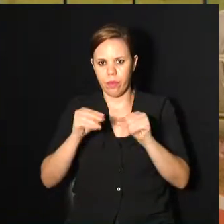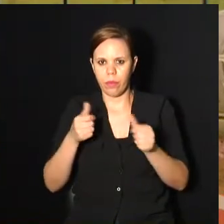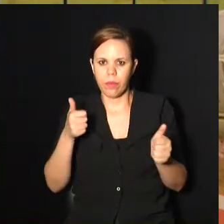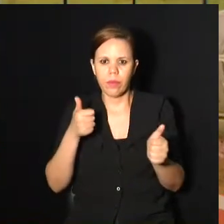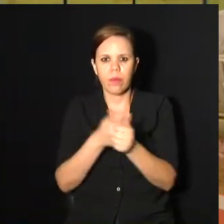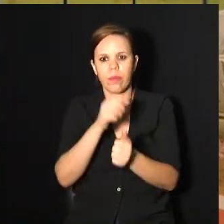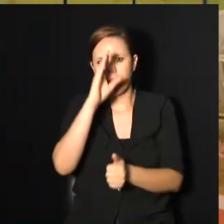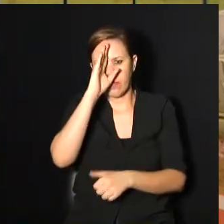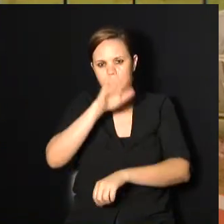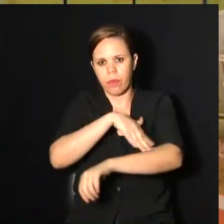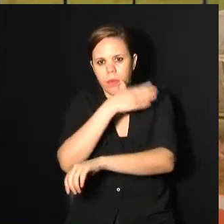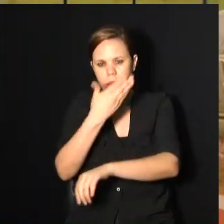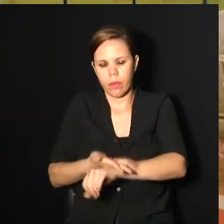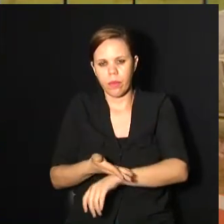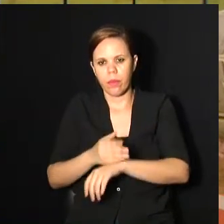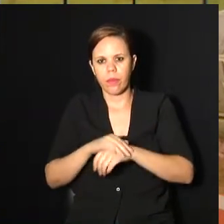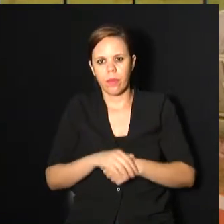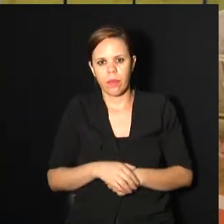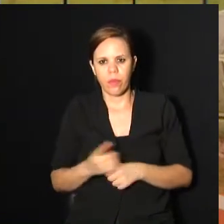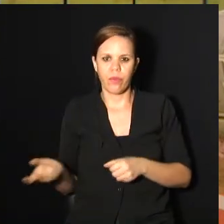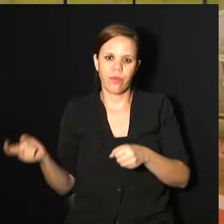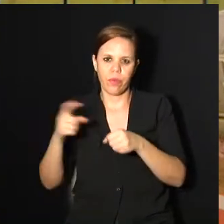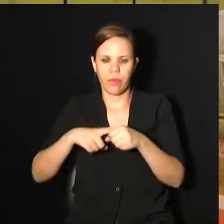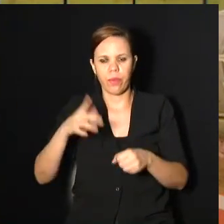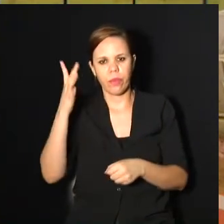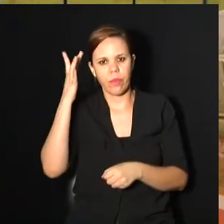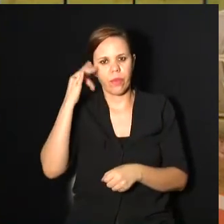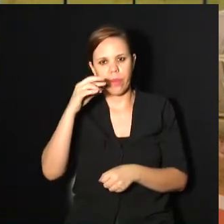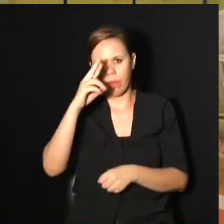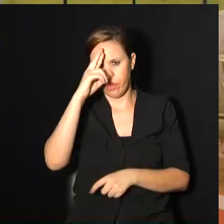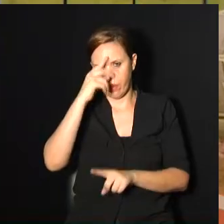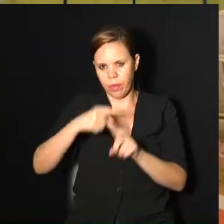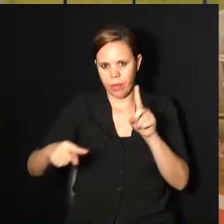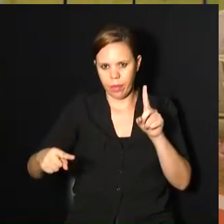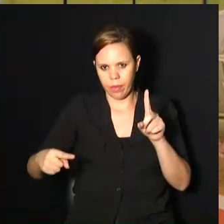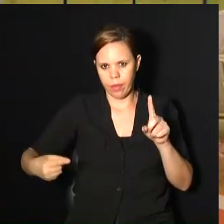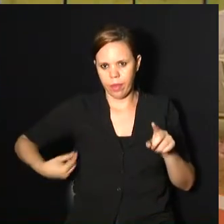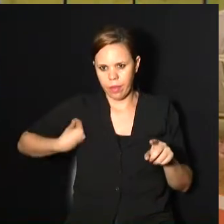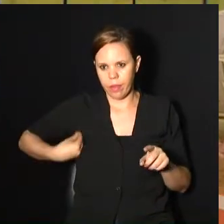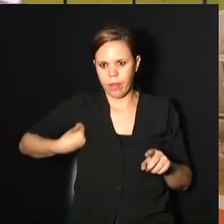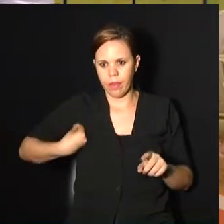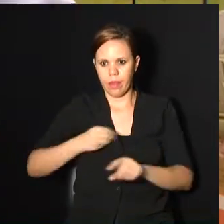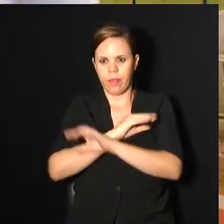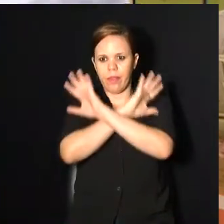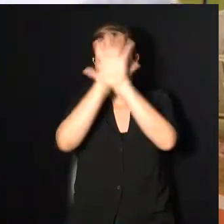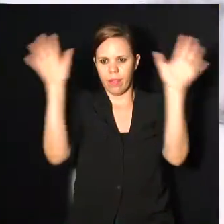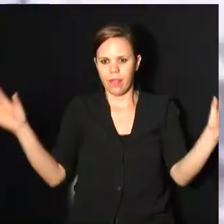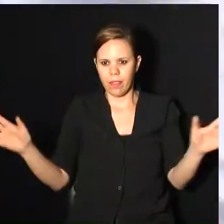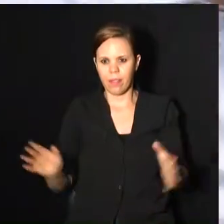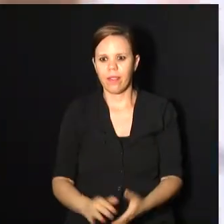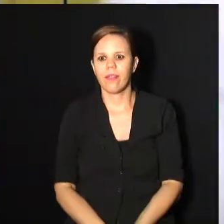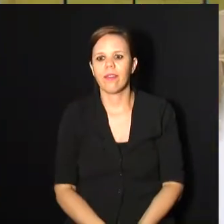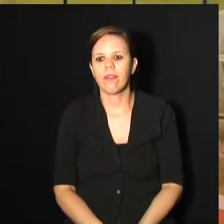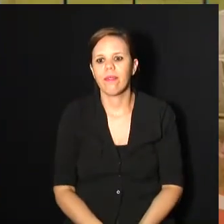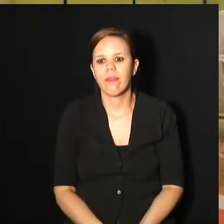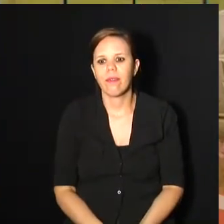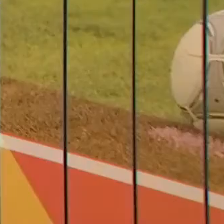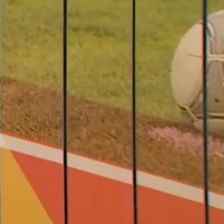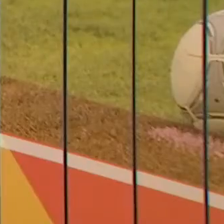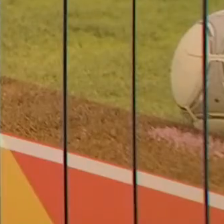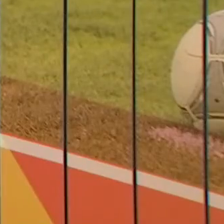as principais notícias do dia e eu volto amanhã, ao 12h30, ao vivo, hein? Até lá. Tchau, tchau.